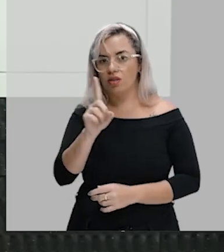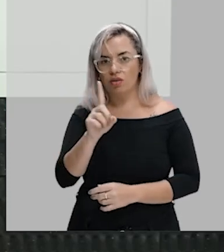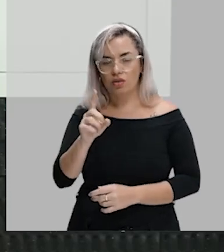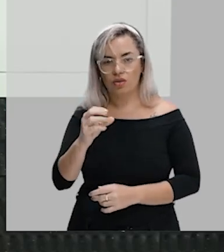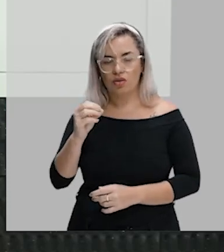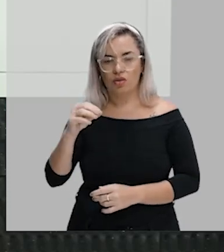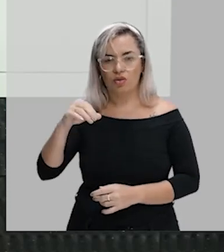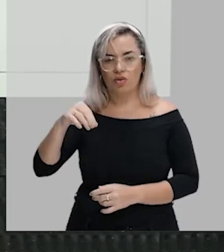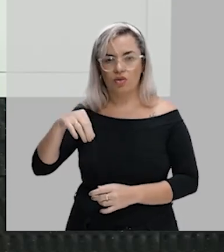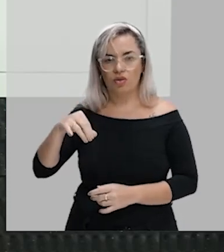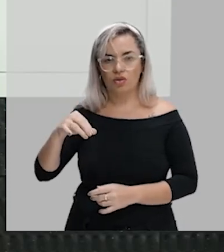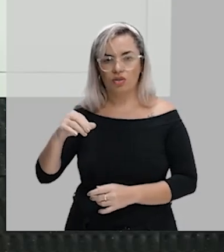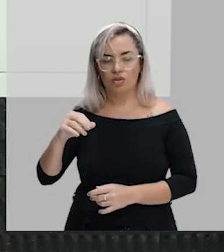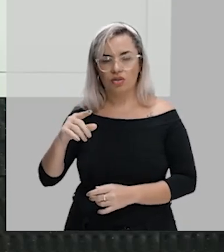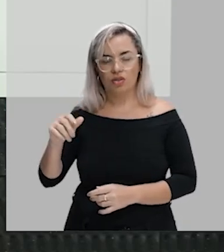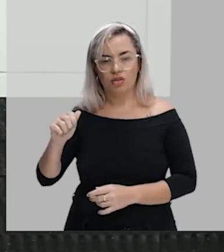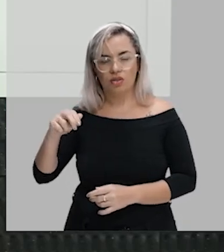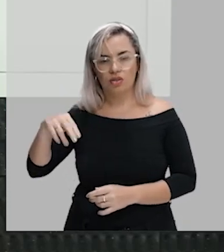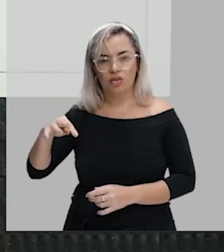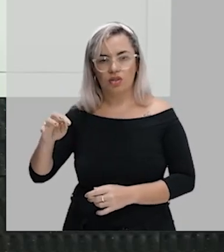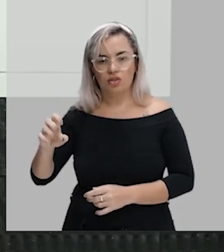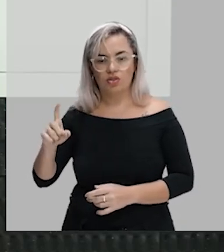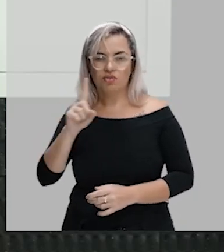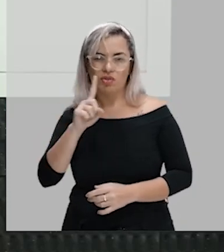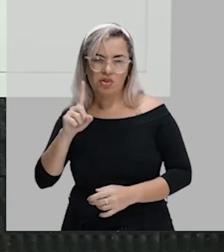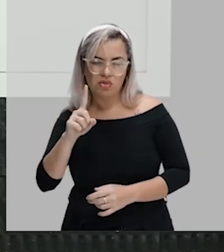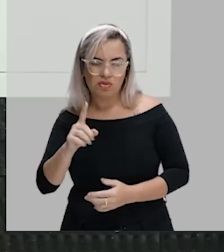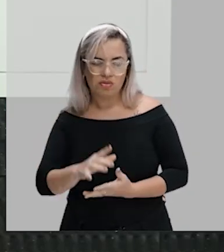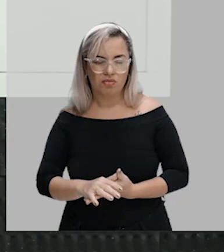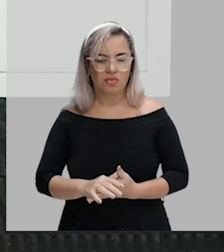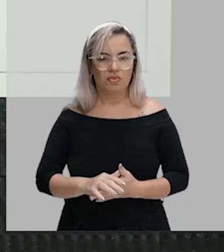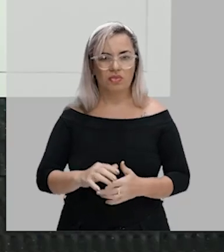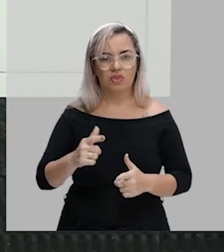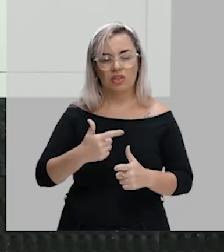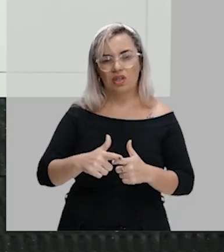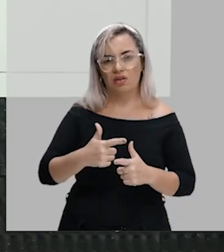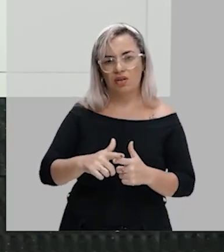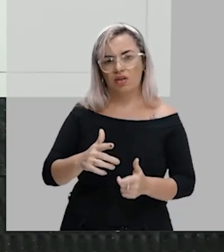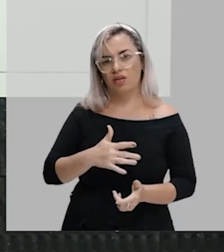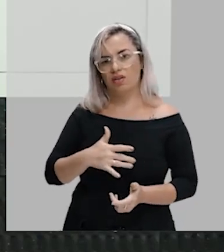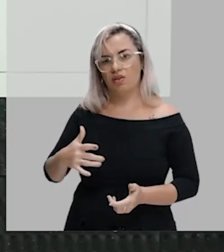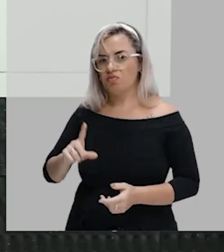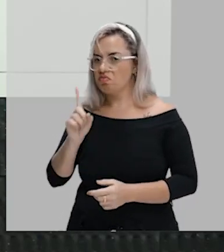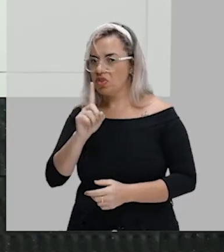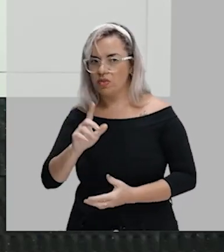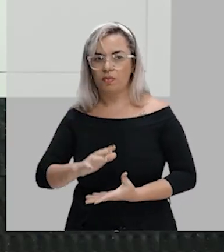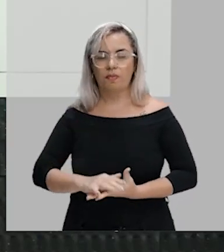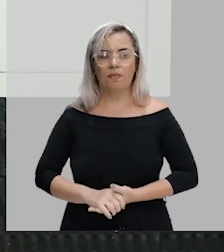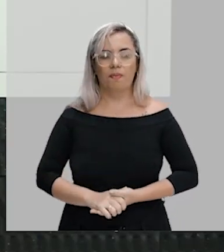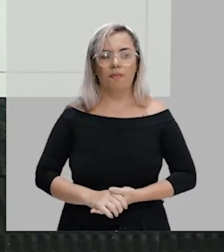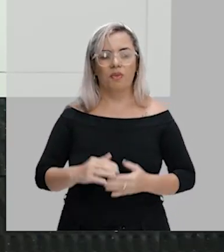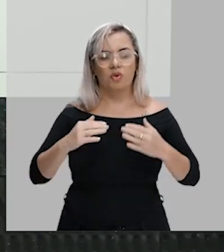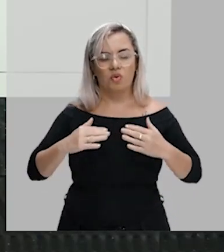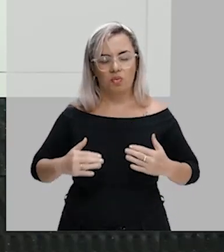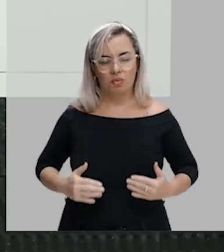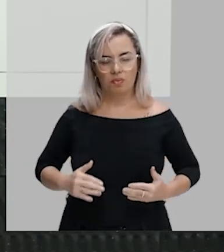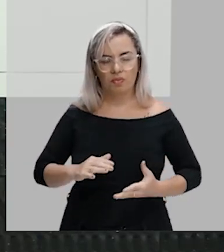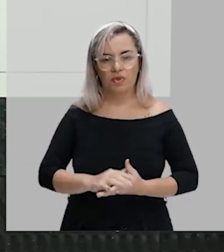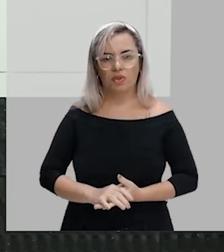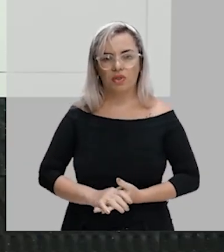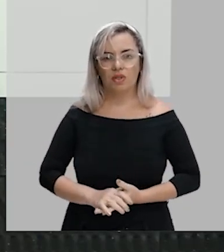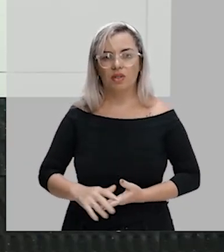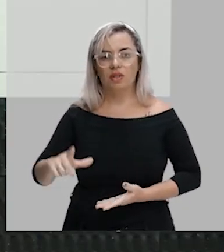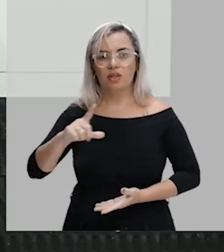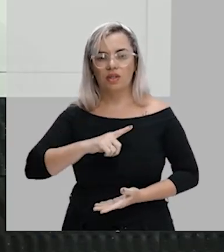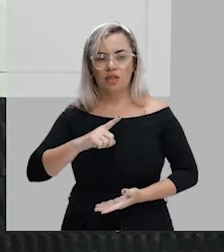que não faz mal, certo? Não é maléfico para o corpo humano, tá, ok? Nós temos também, um pouquinho mais energético do que